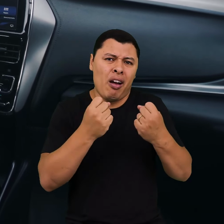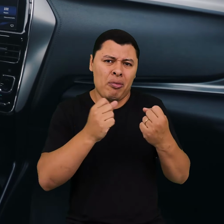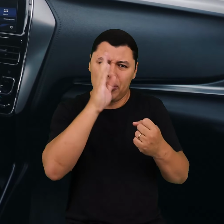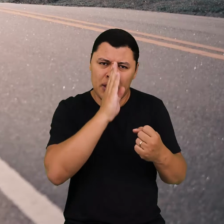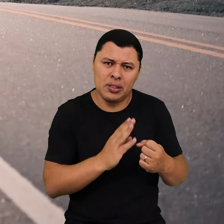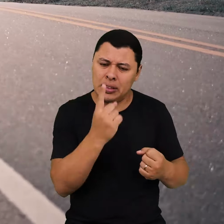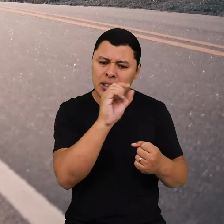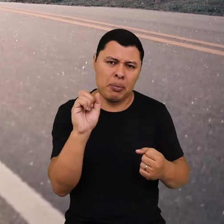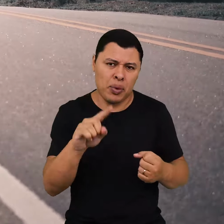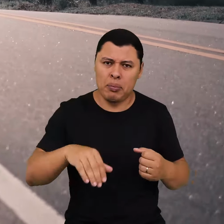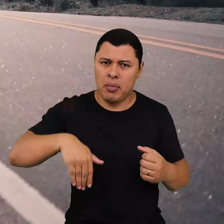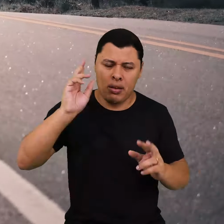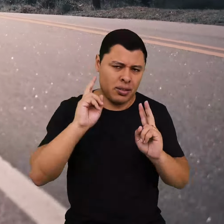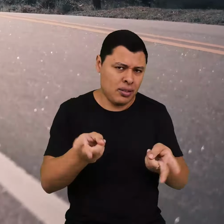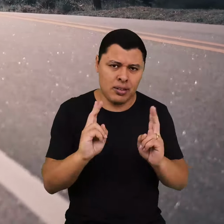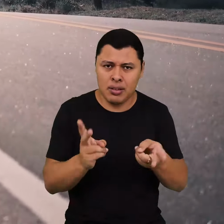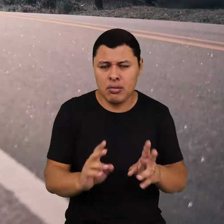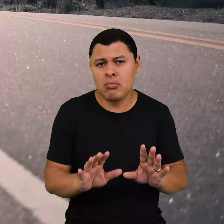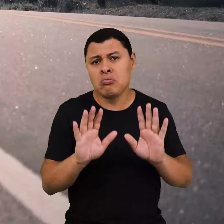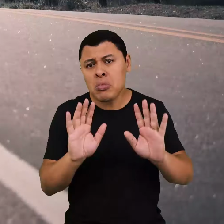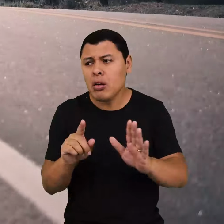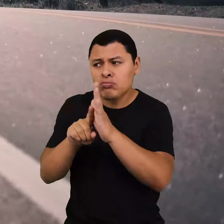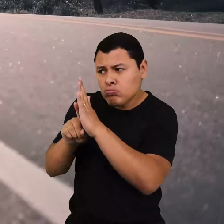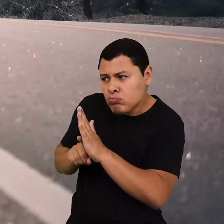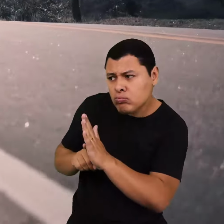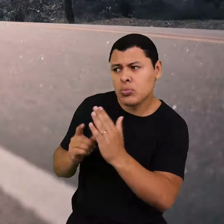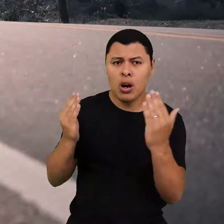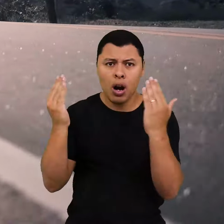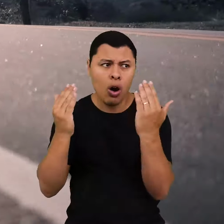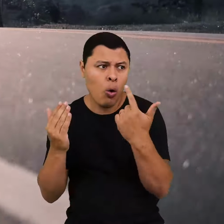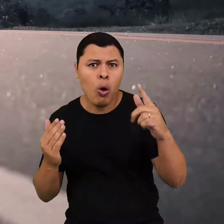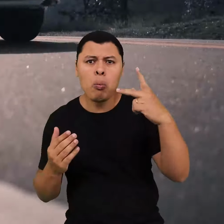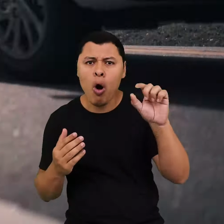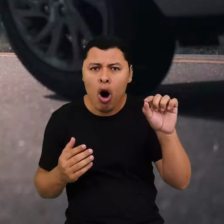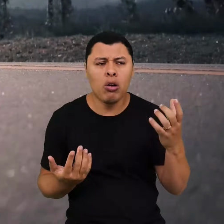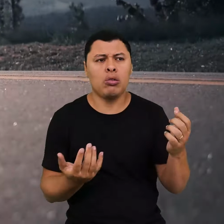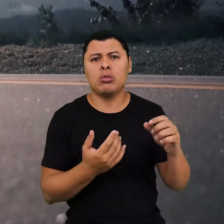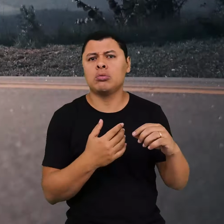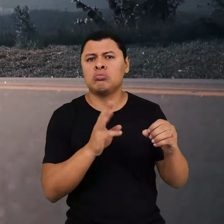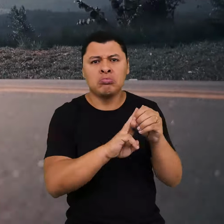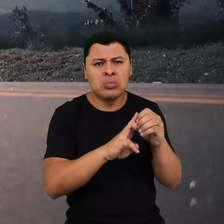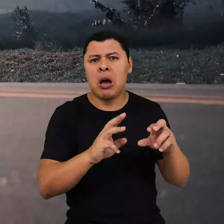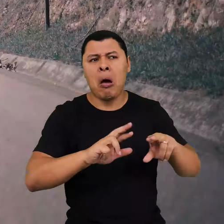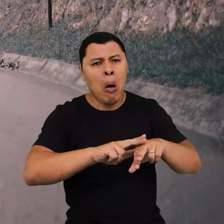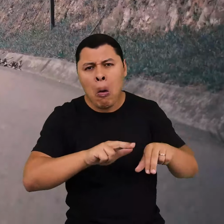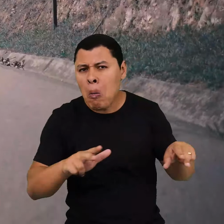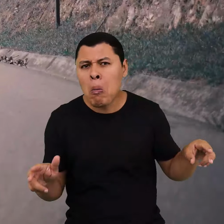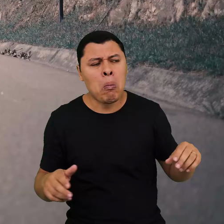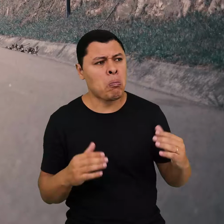etc. Mas considerando o panorama atual, considerando os rivais, o custo-benefício dele é muito